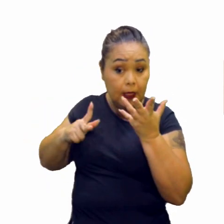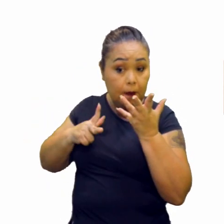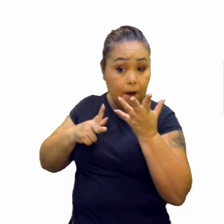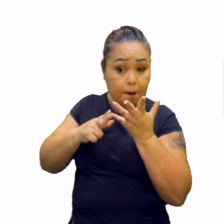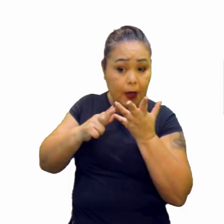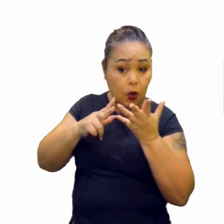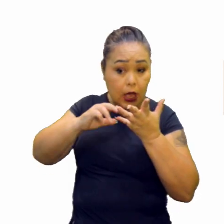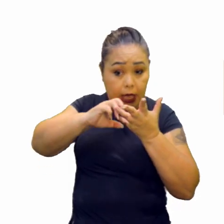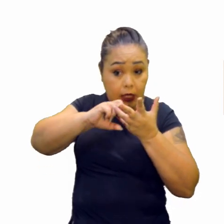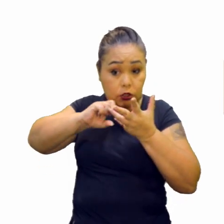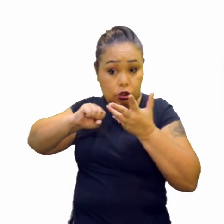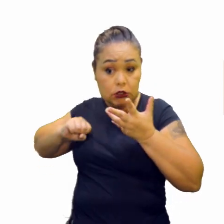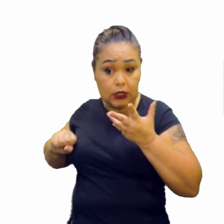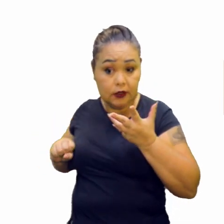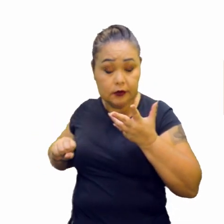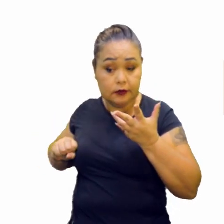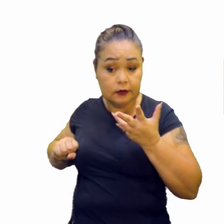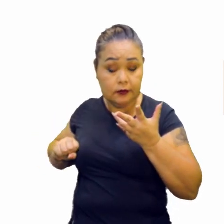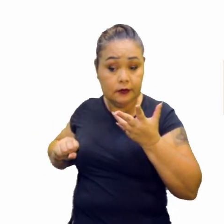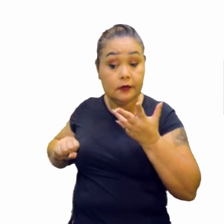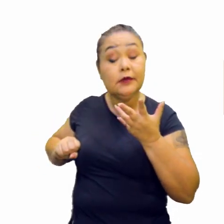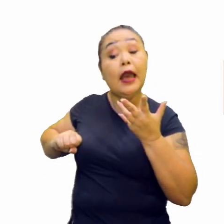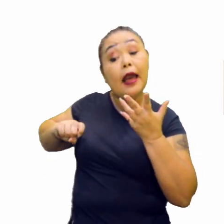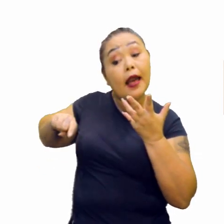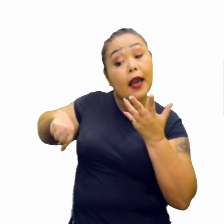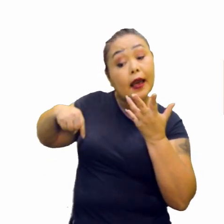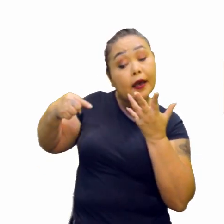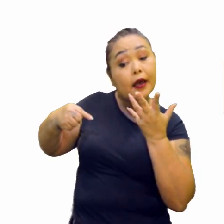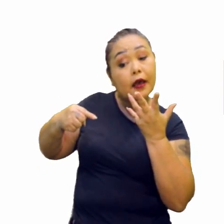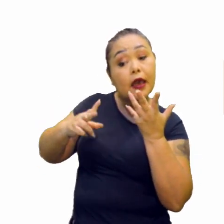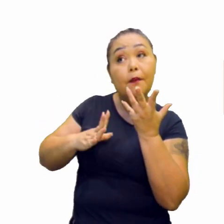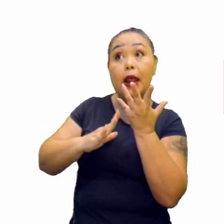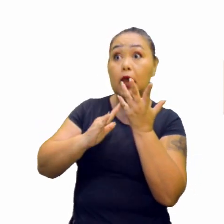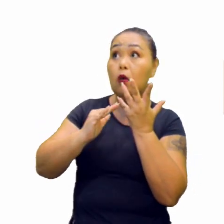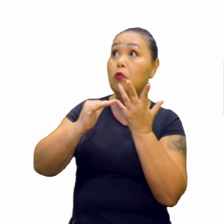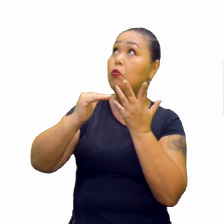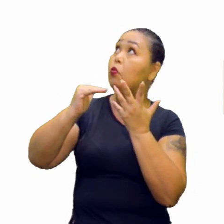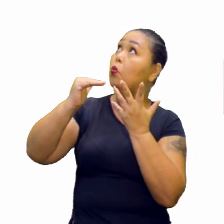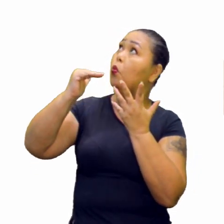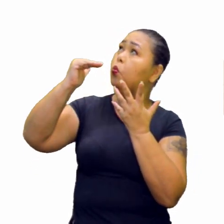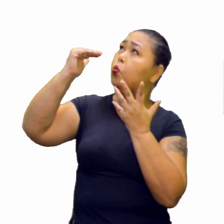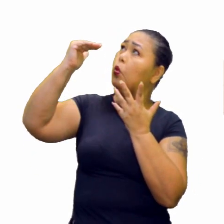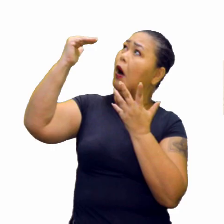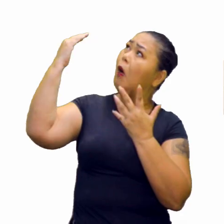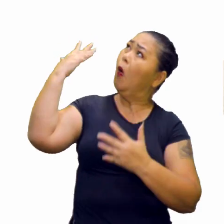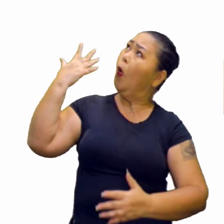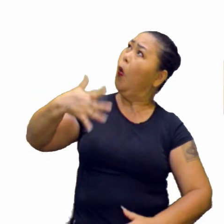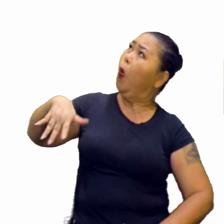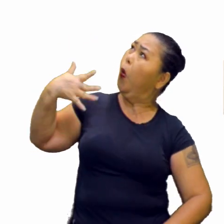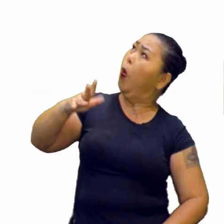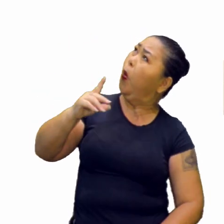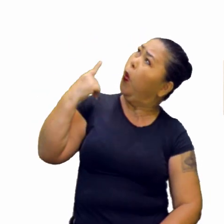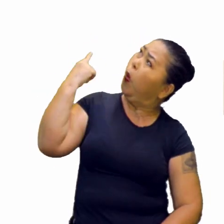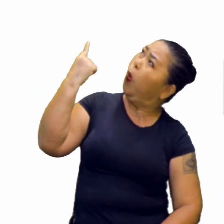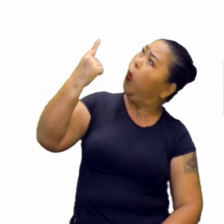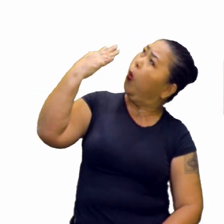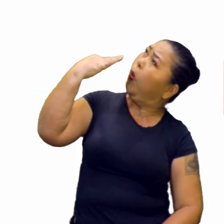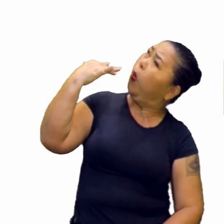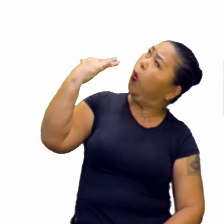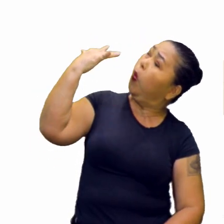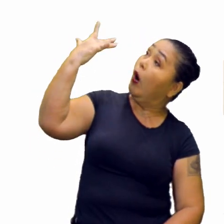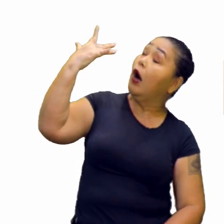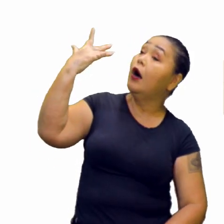vegetal para que ele não aumente a sua altura, na verdade, eu estou